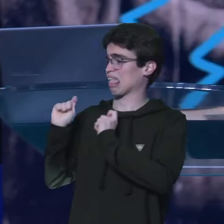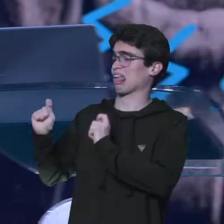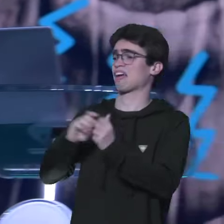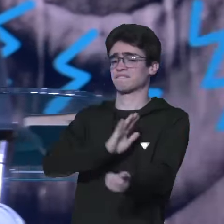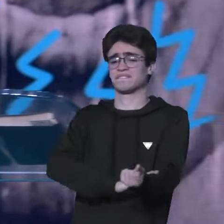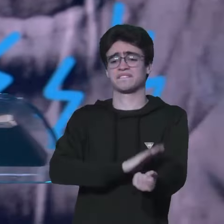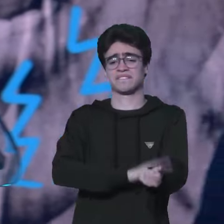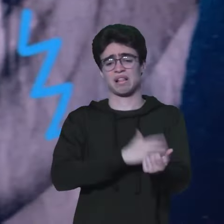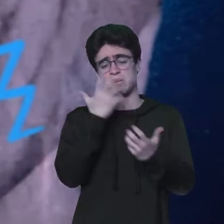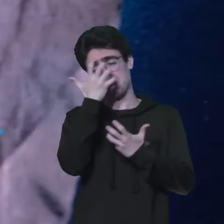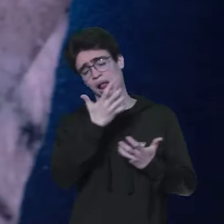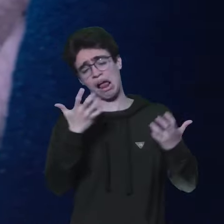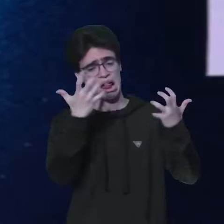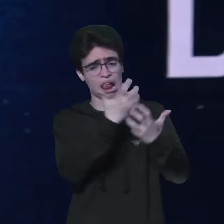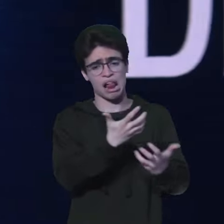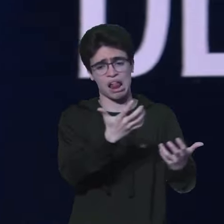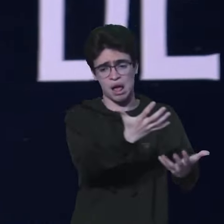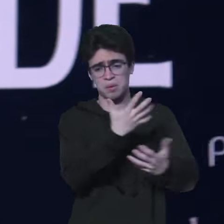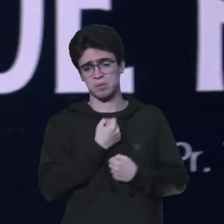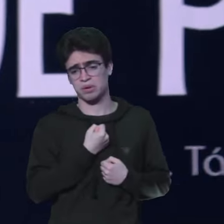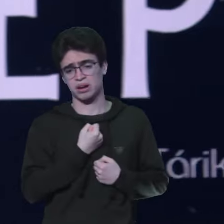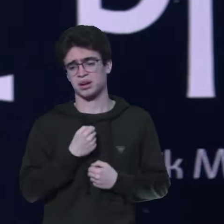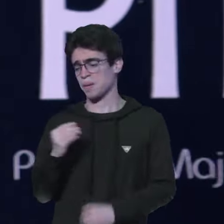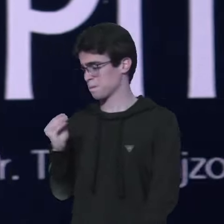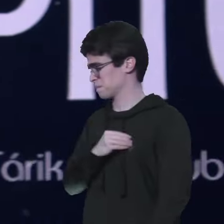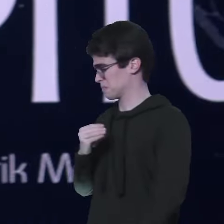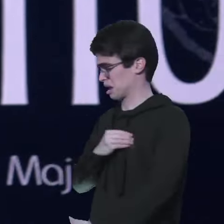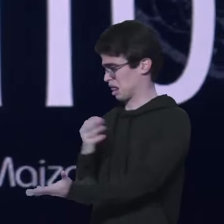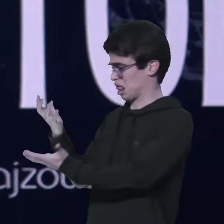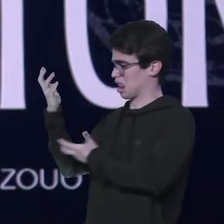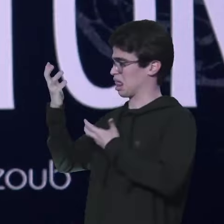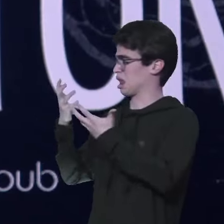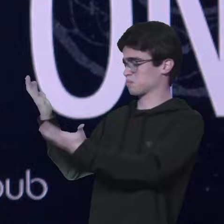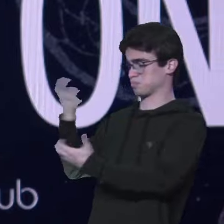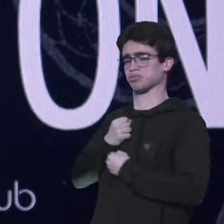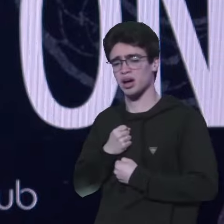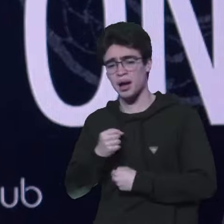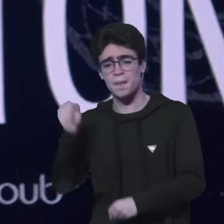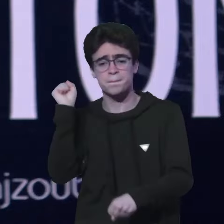vícios, chega de ser dominado pelo pecado, chega,